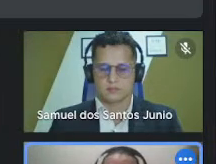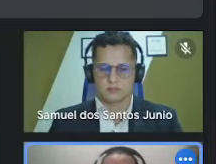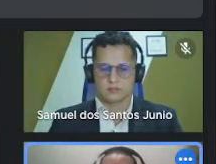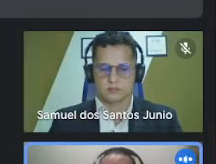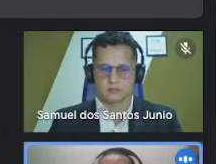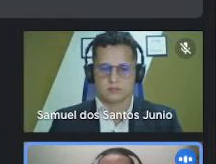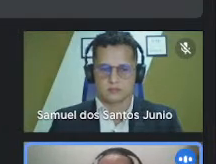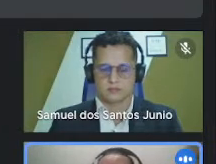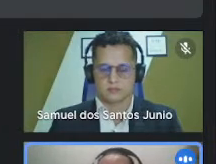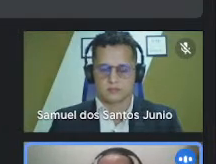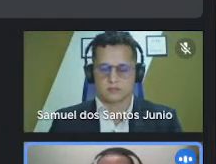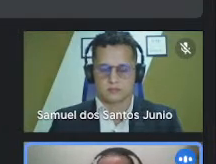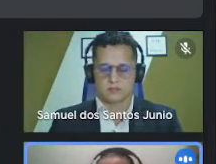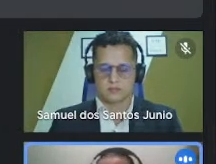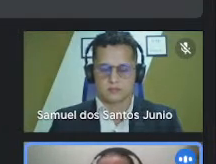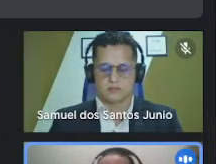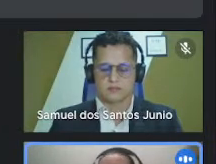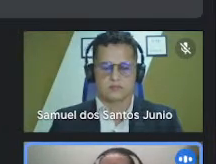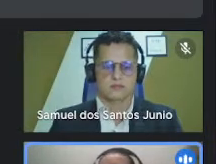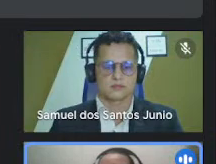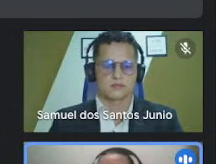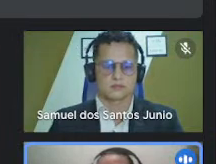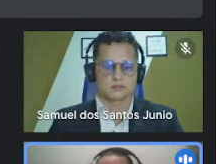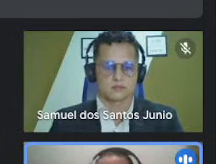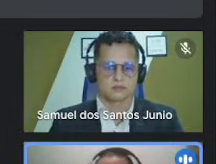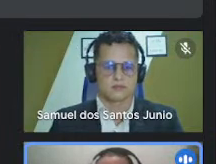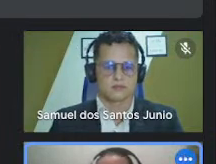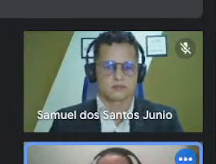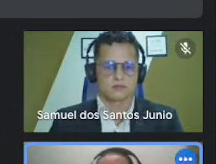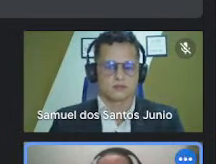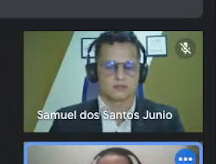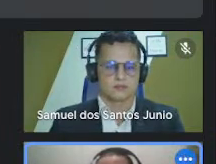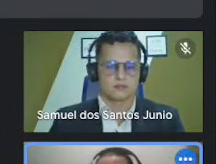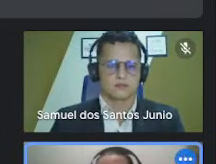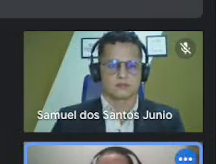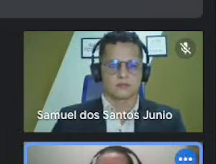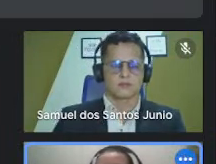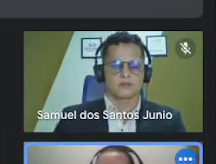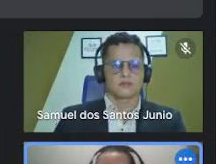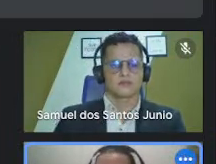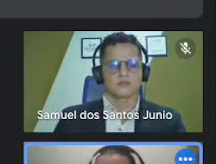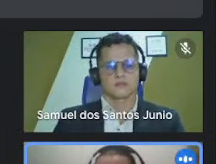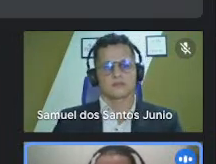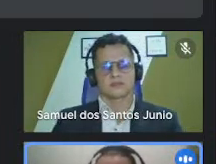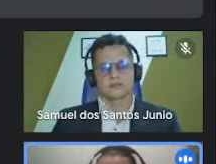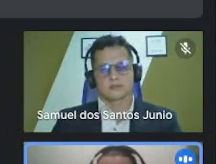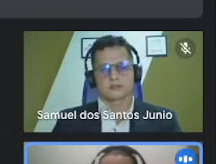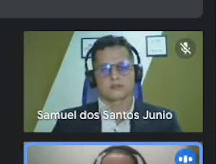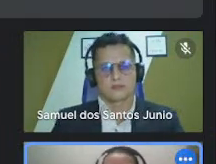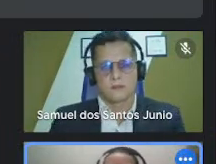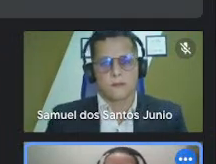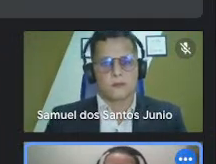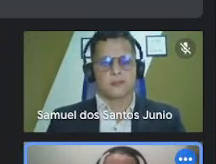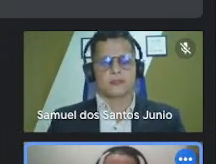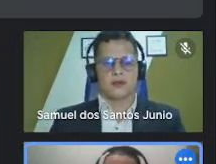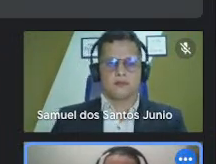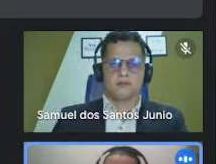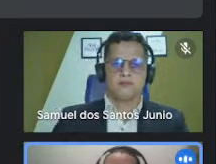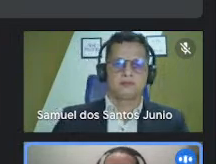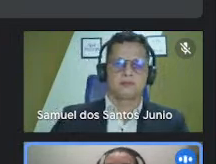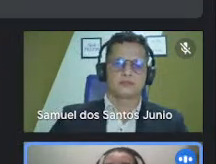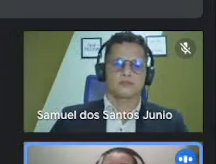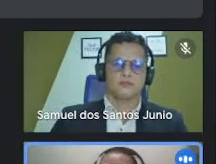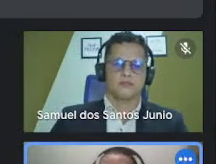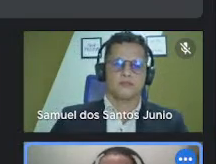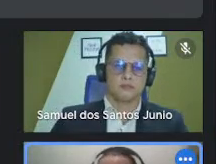Termo de compromisso do pesquisador. Então, tem que ter um documento onde o pesquisador se compromete em realizar essa